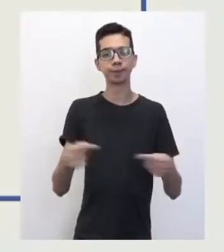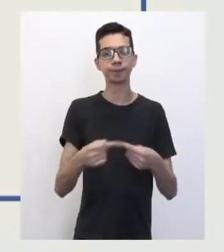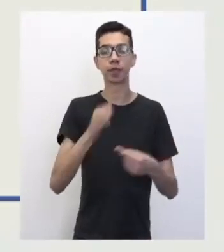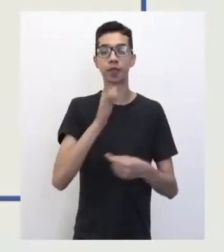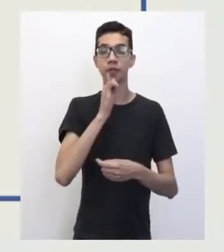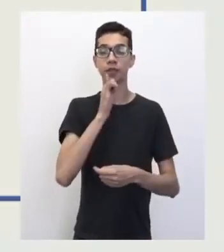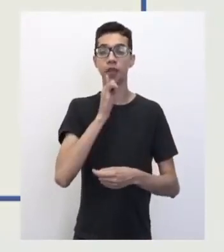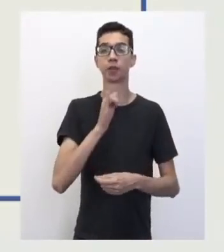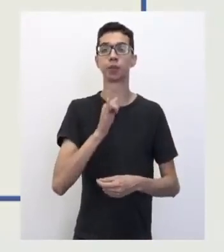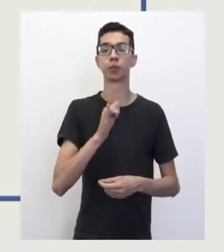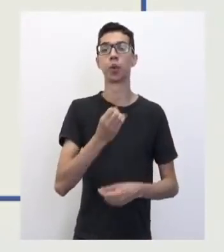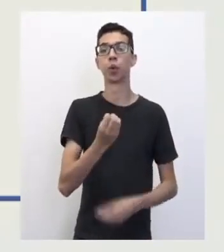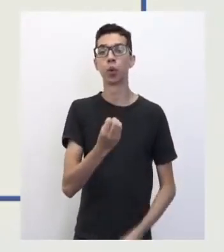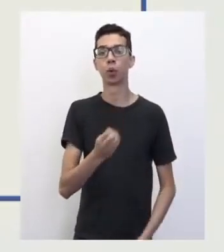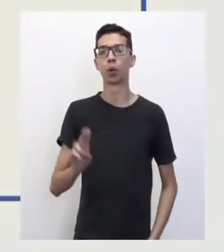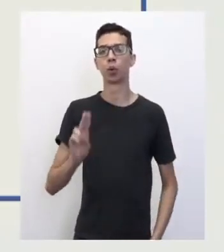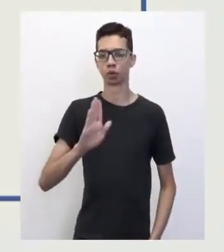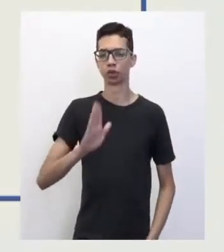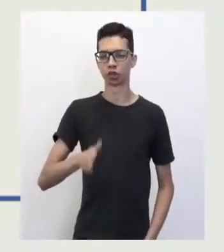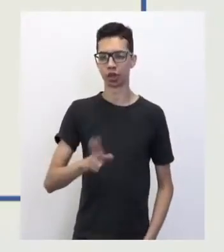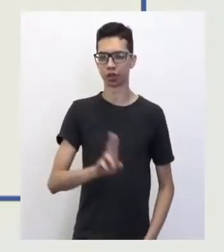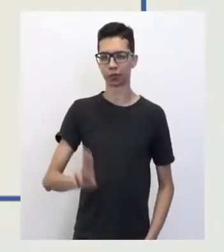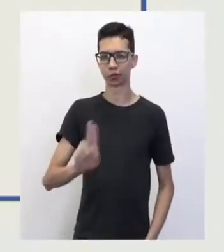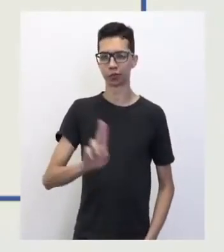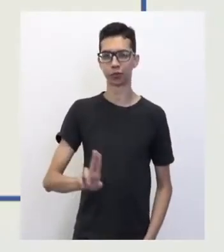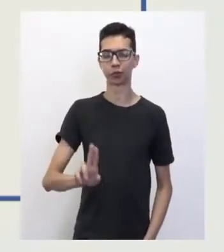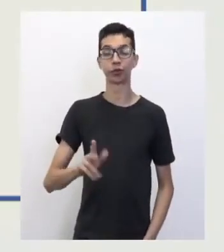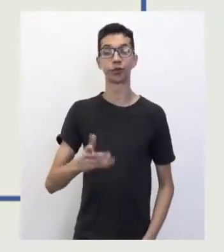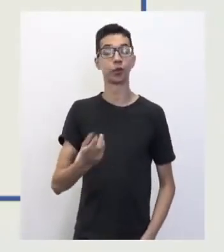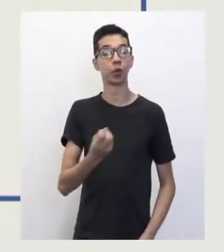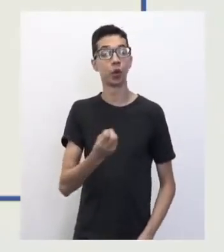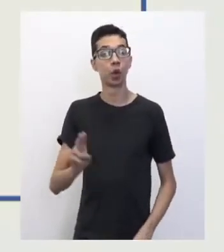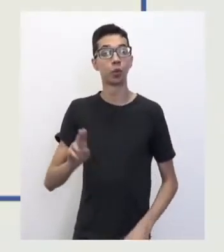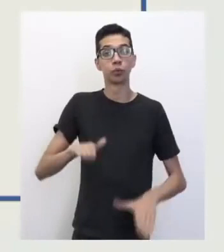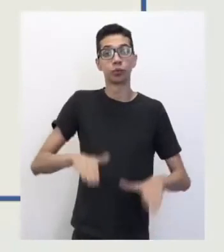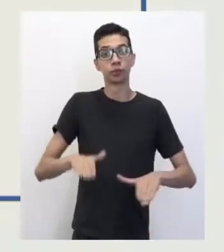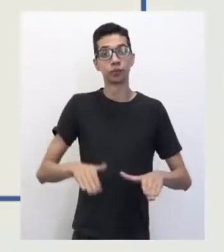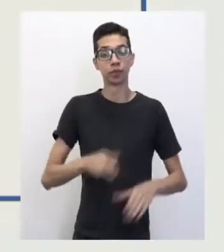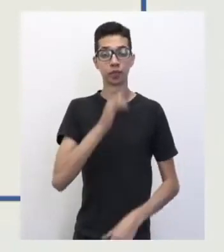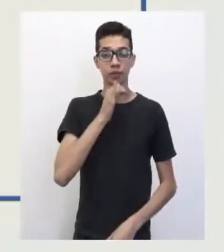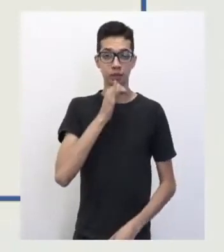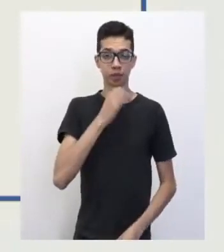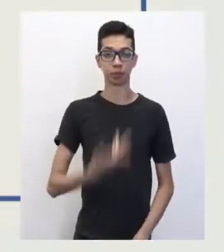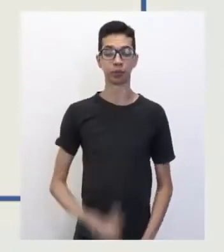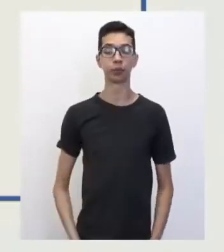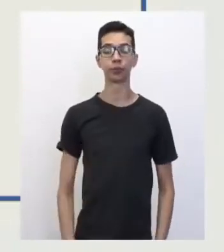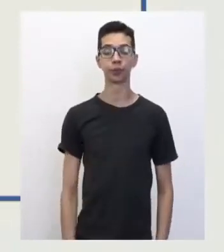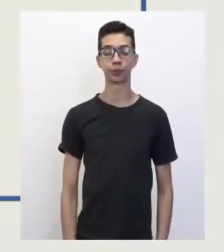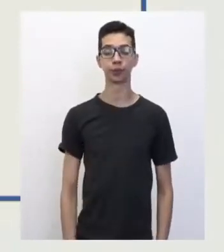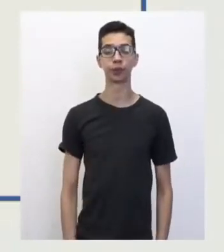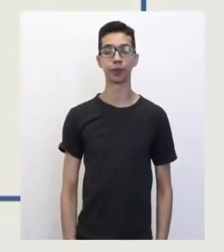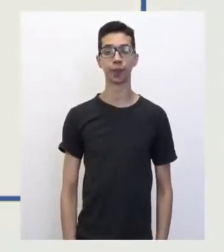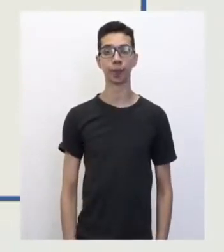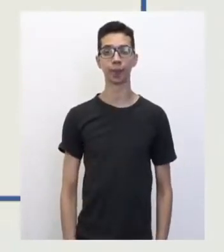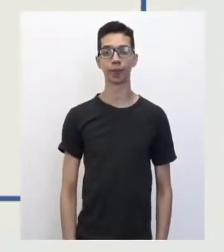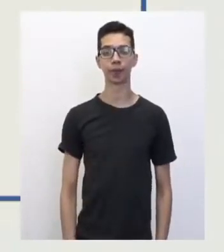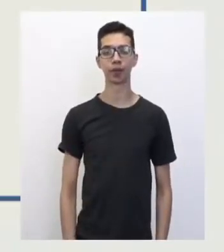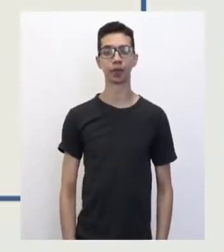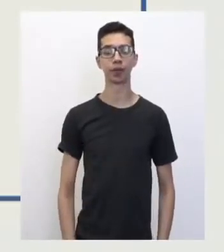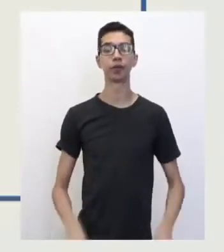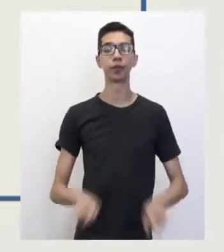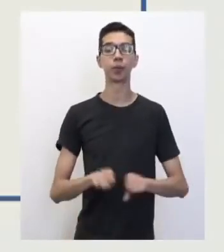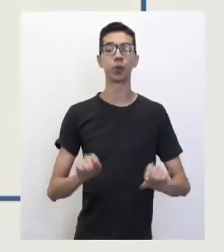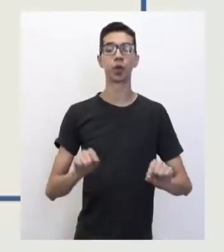caso do ou, que nós utilizamos muito, né? Seria um exemplo de alternativa. Para